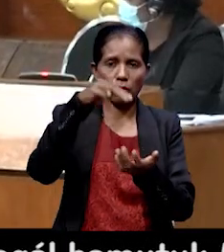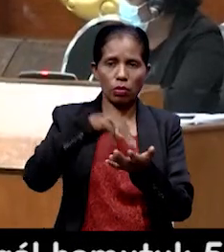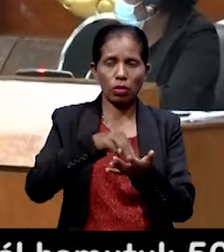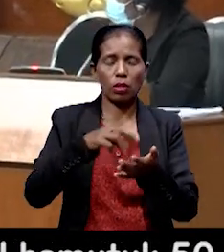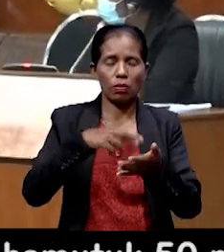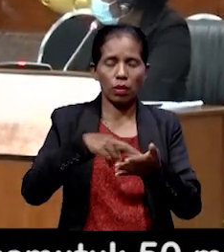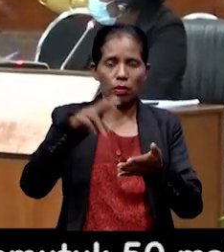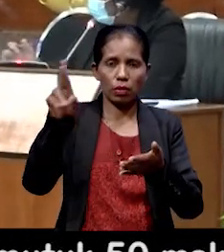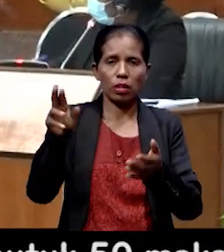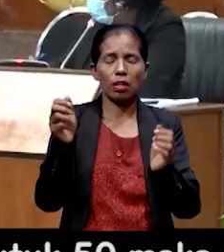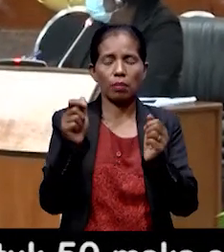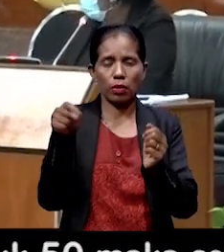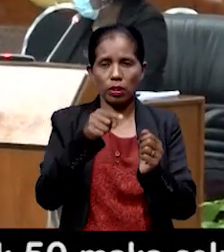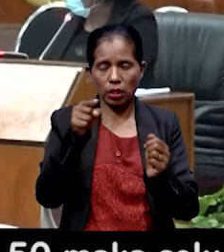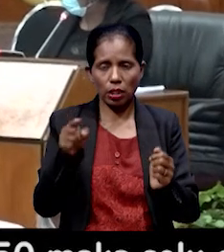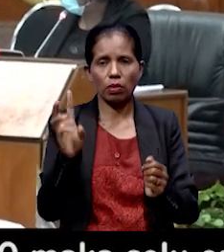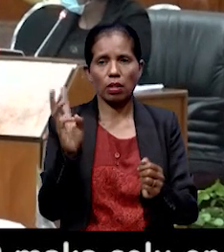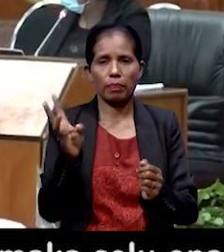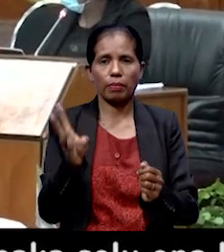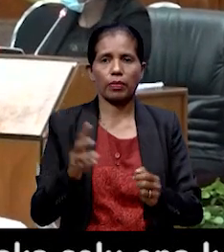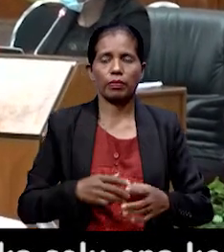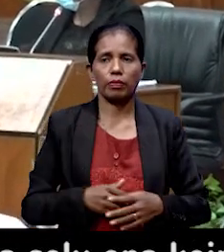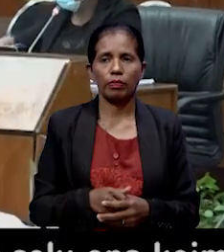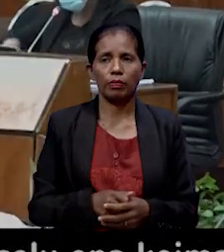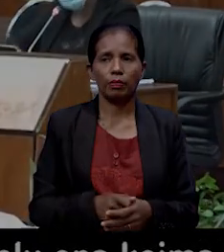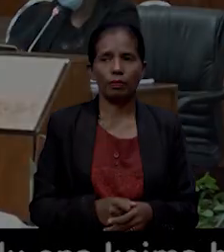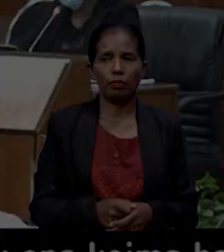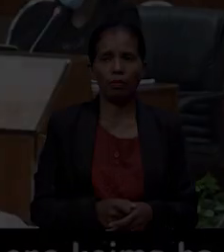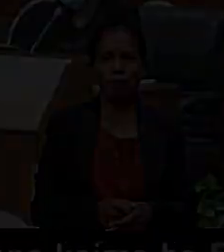nha 15% nem nulu resin. Fátima Pereira, Elugaio, Ziemen.